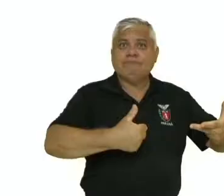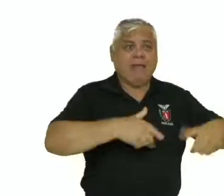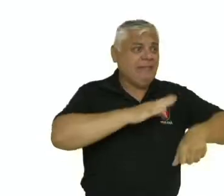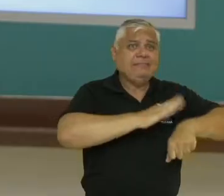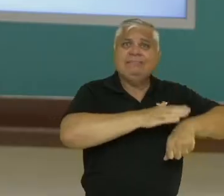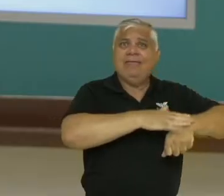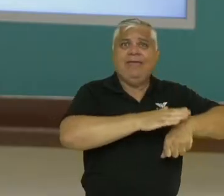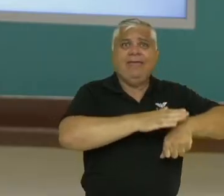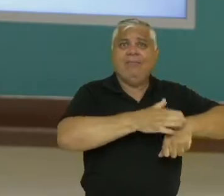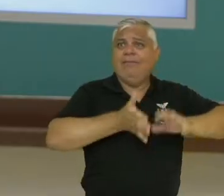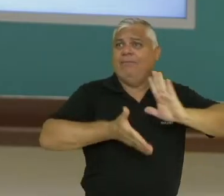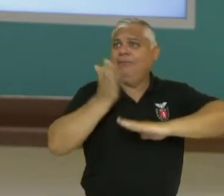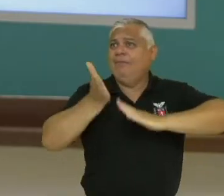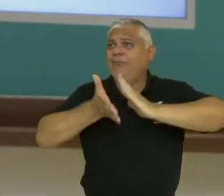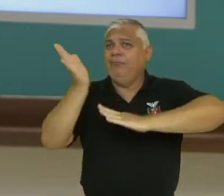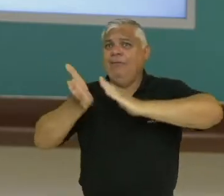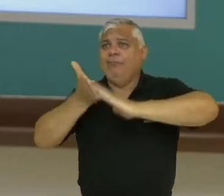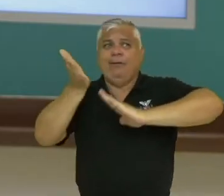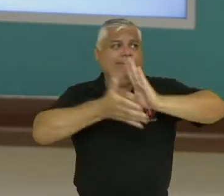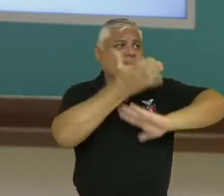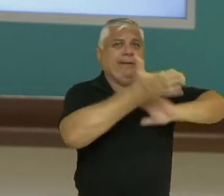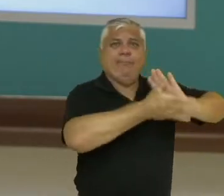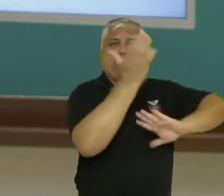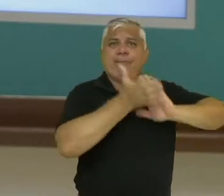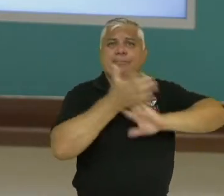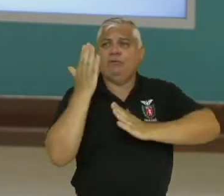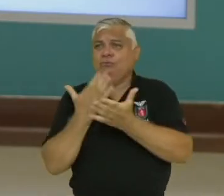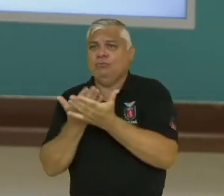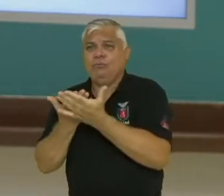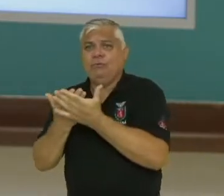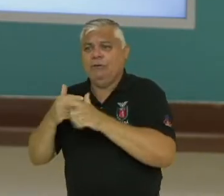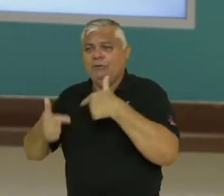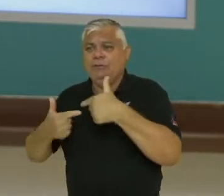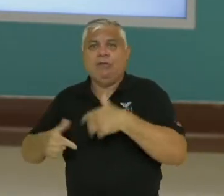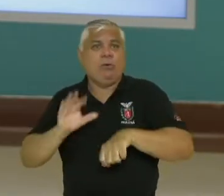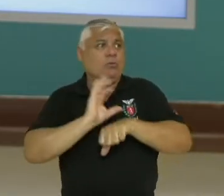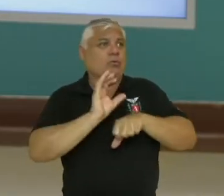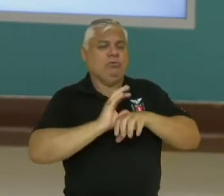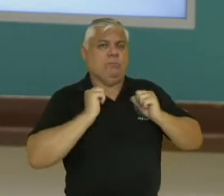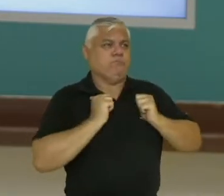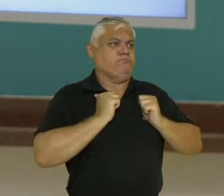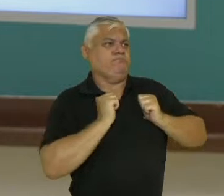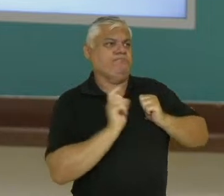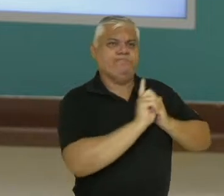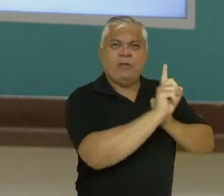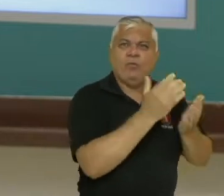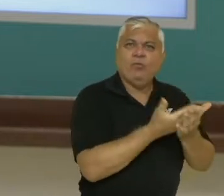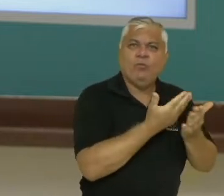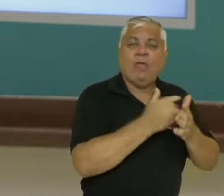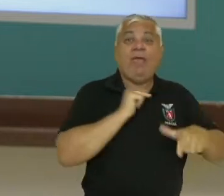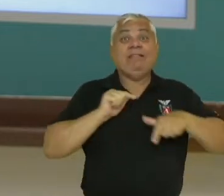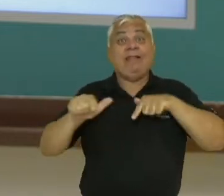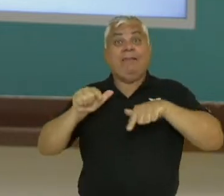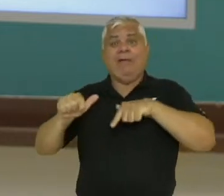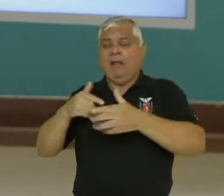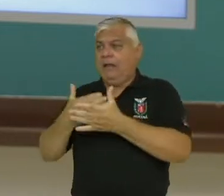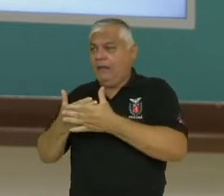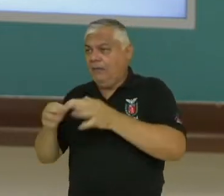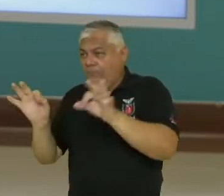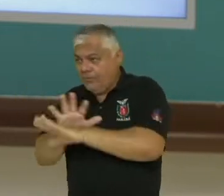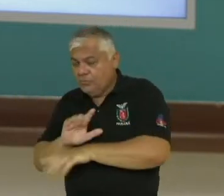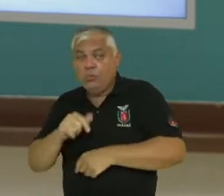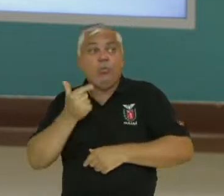dia, você vai sair de um local, vai para outro, está estudando, tem um curso. Uma pessoa que trabalha, sai de um emprego, vai para o